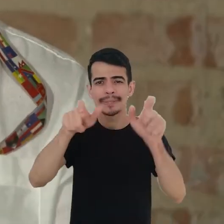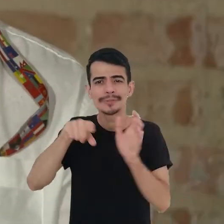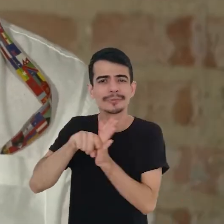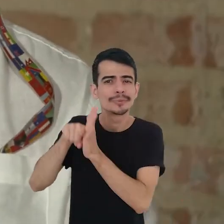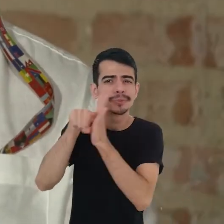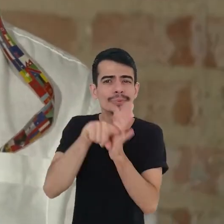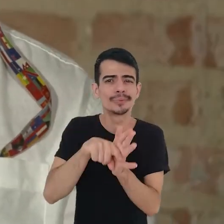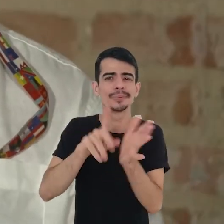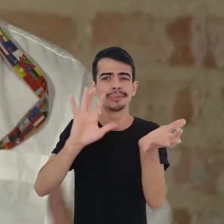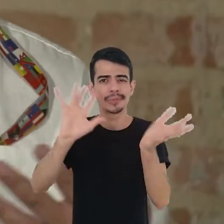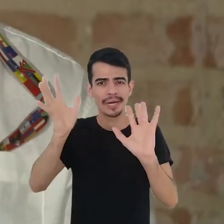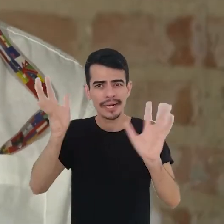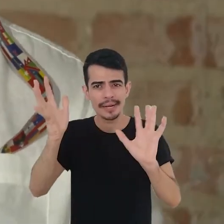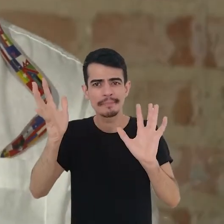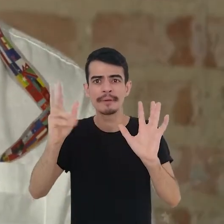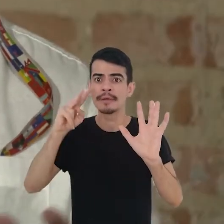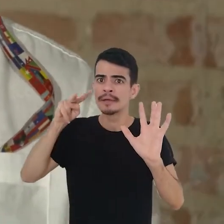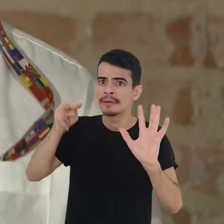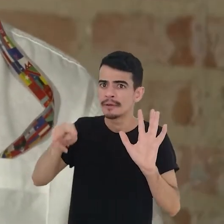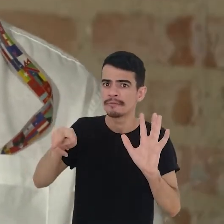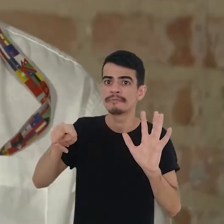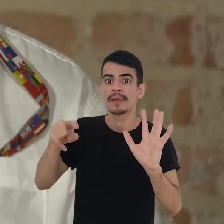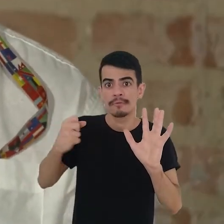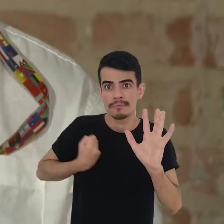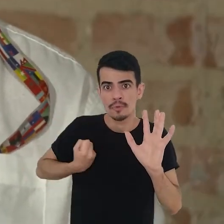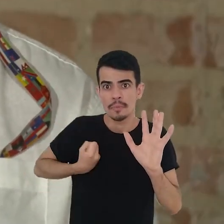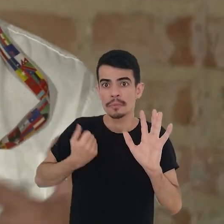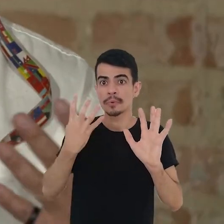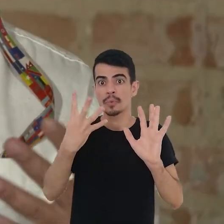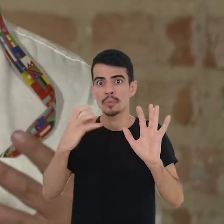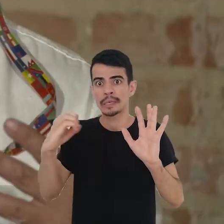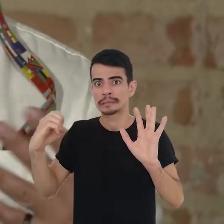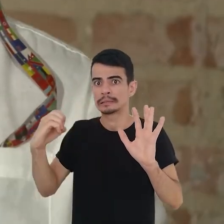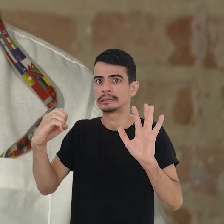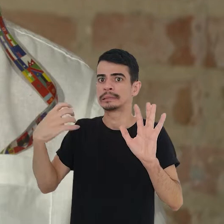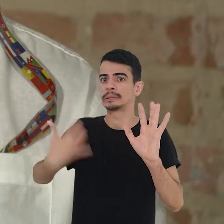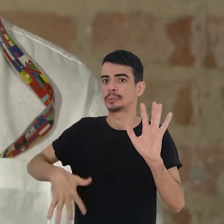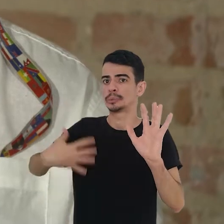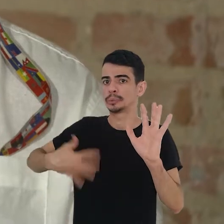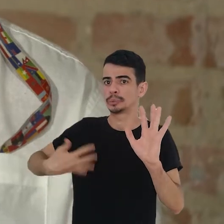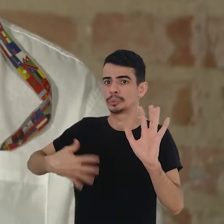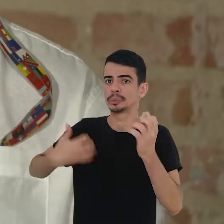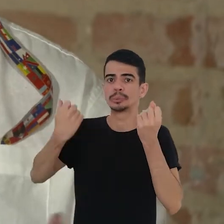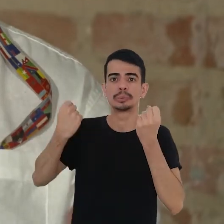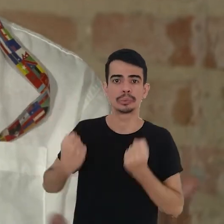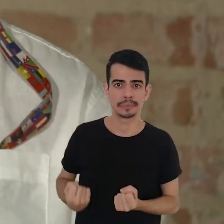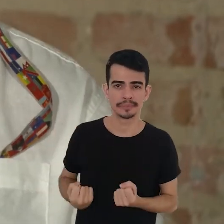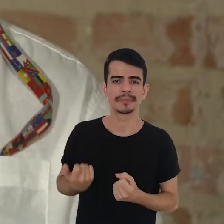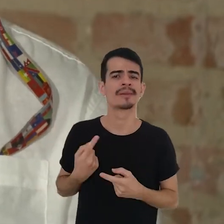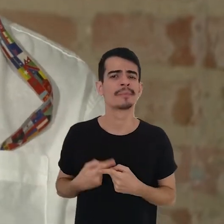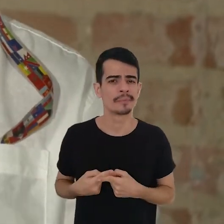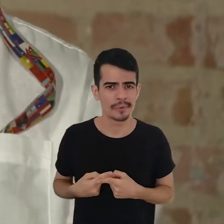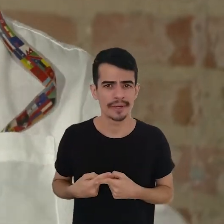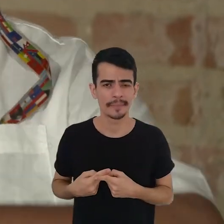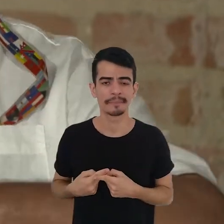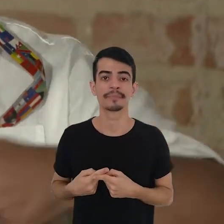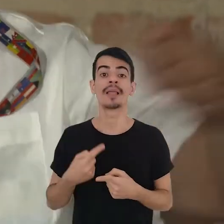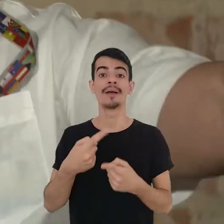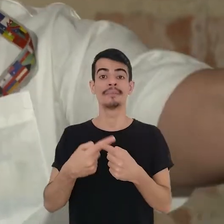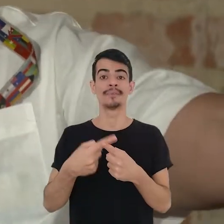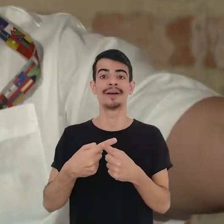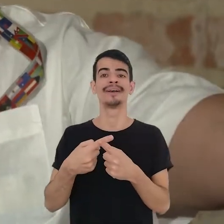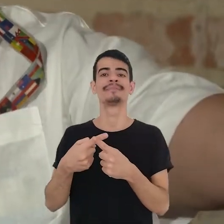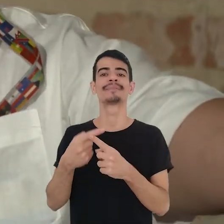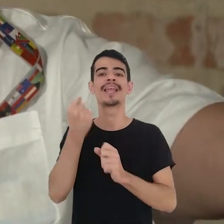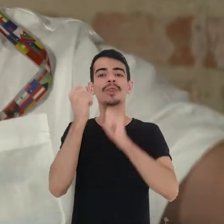ou mudanças climáticas, obviamente, olha isso com o cabelo em pé. E por quê? Porque no